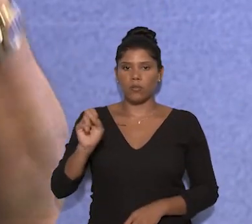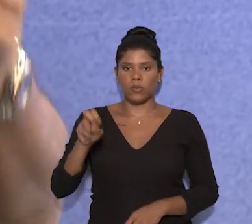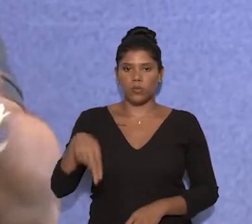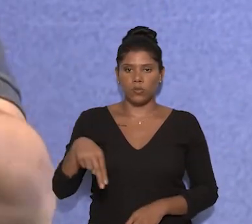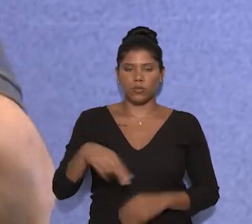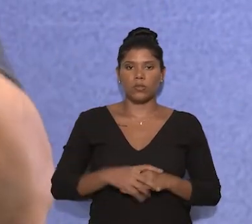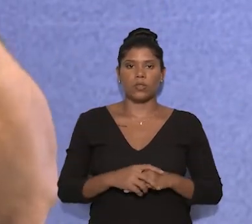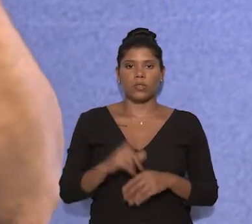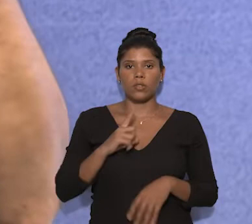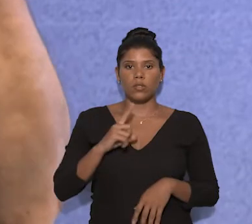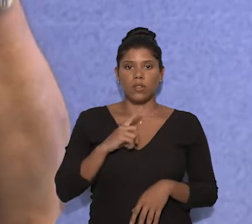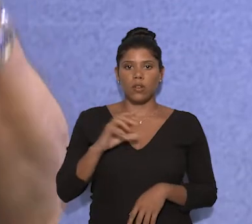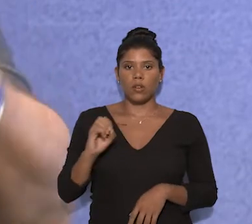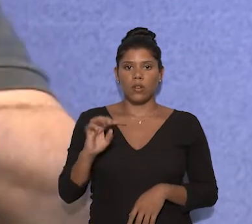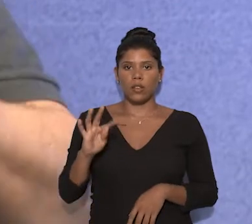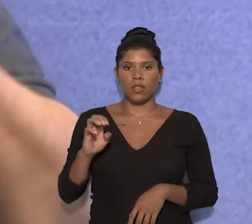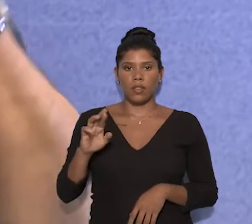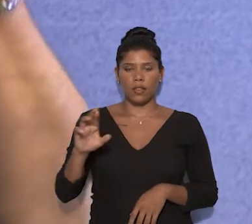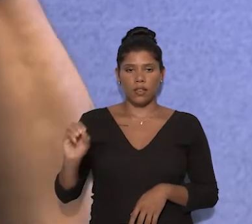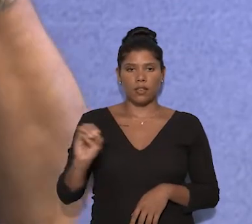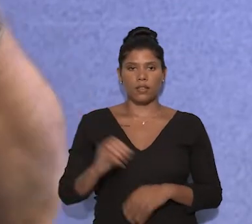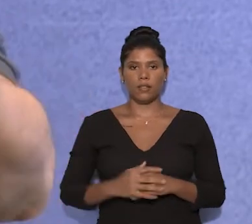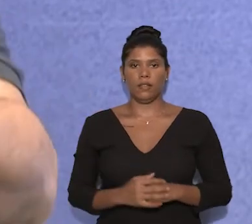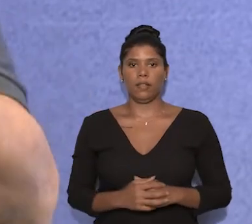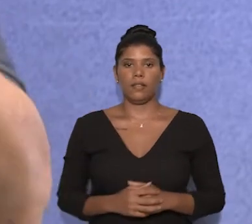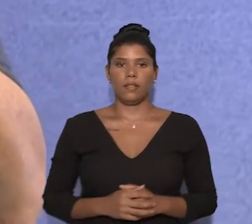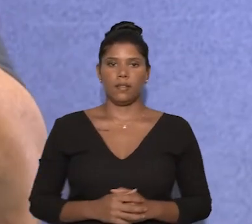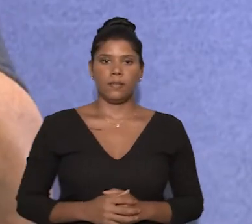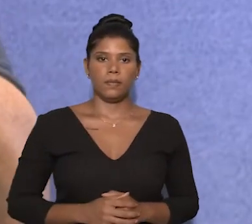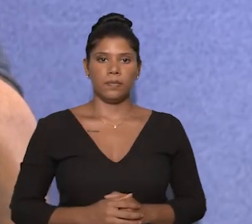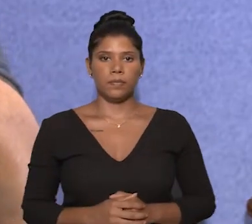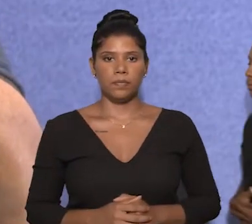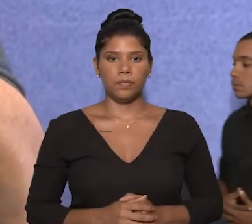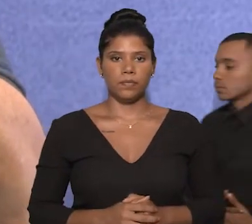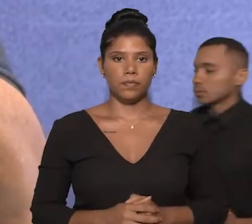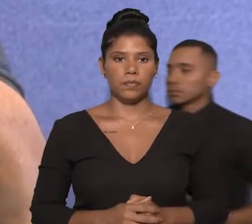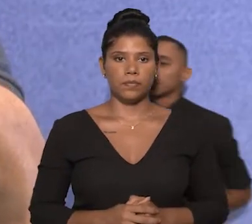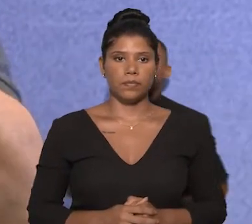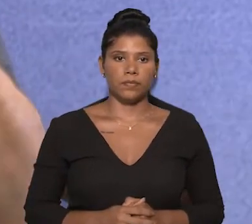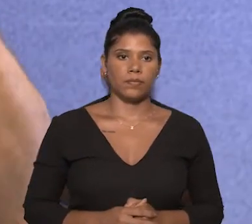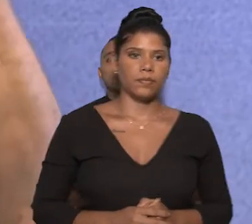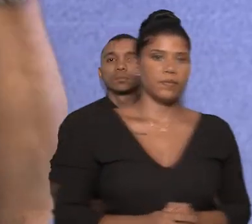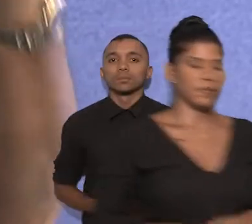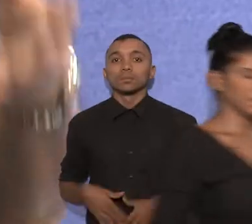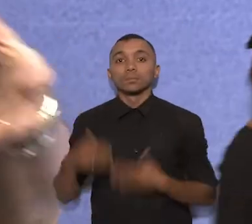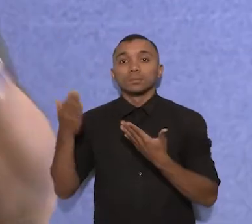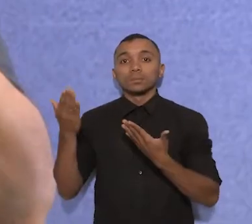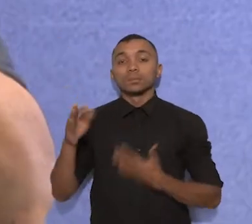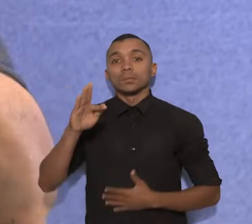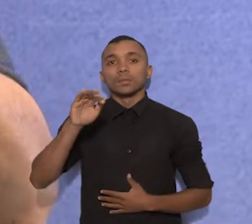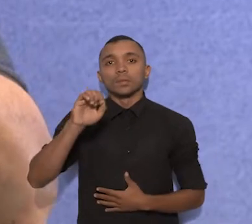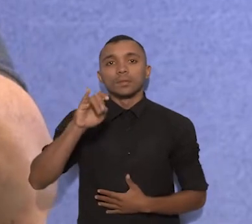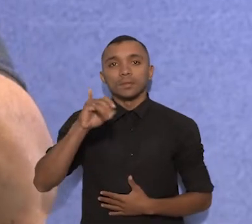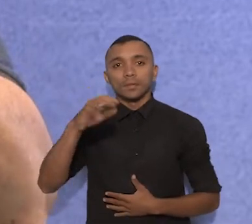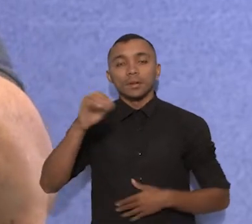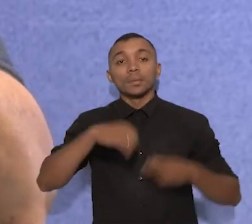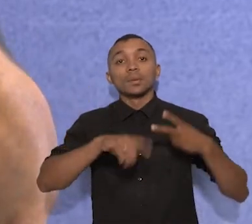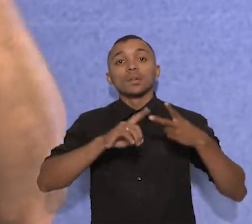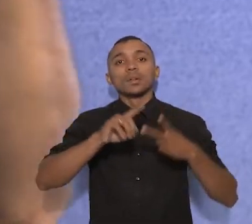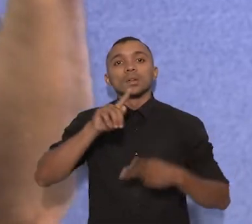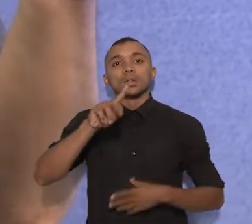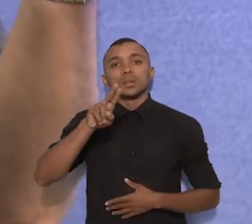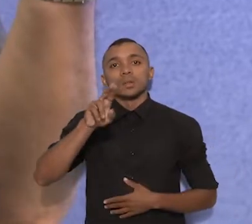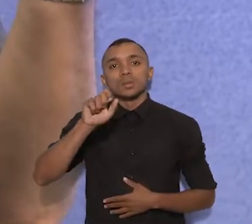ele vai ter o Otero, ele vai ter o Brian, ele vai ter o Fabrício Bahia, ele tem o Galhardo, quer dizer...